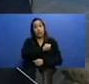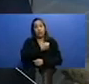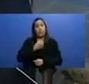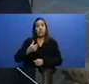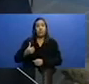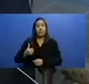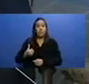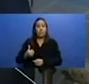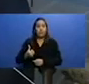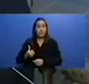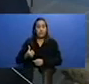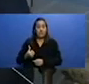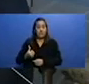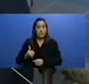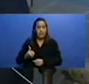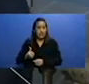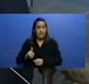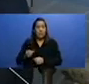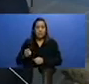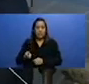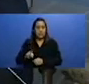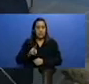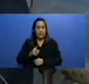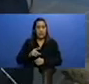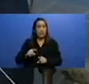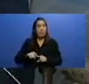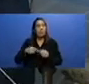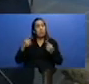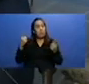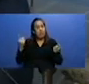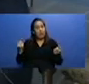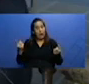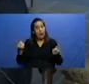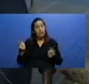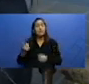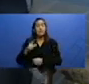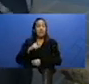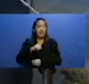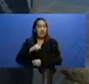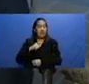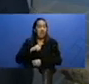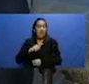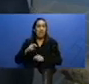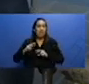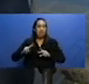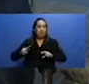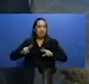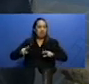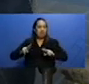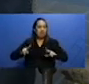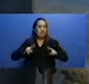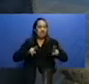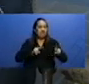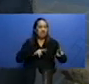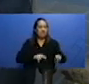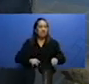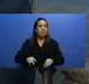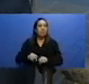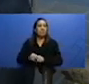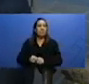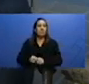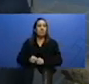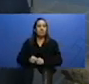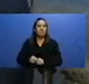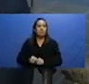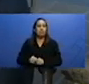formato de cubo. Lembra que o cubo tem 6 faces? Eu já vi dado com 10 faces. Eles têm outros formatos, mas eles não